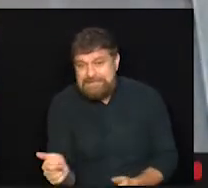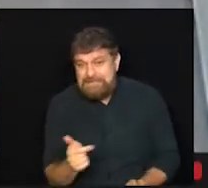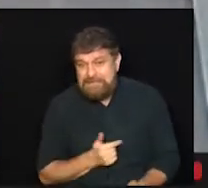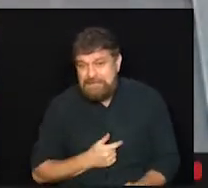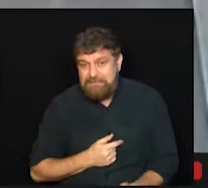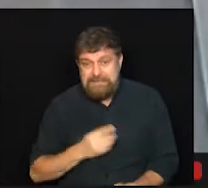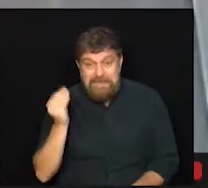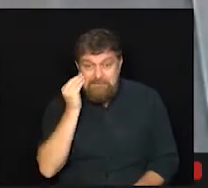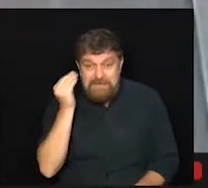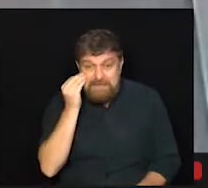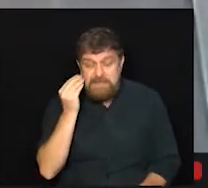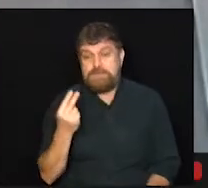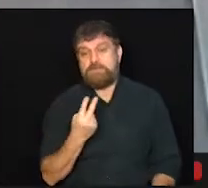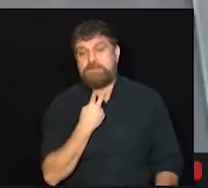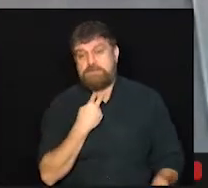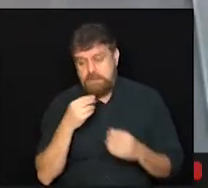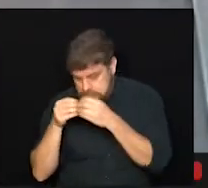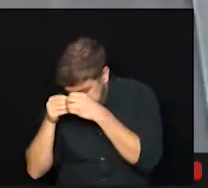viável.